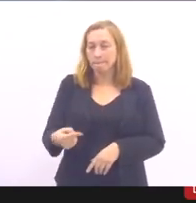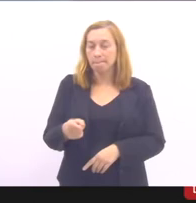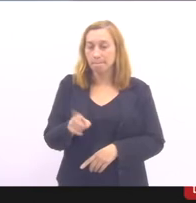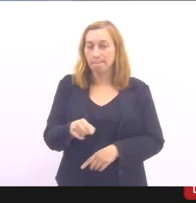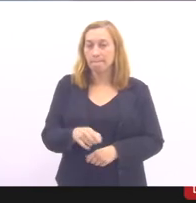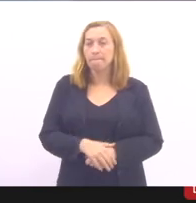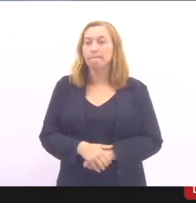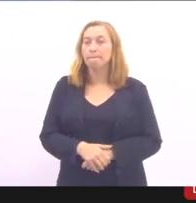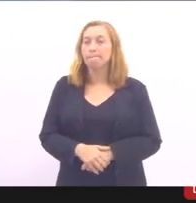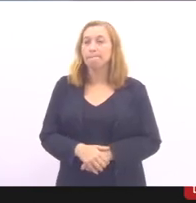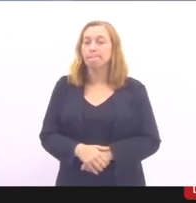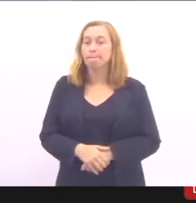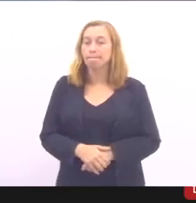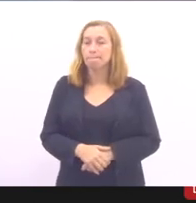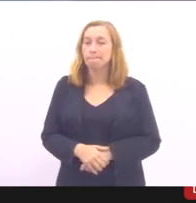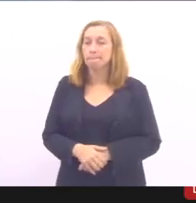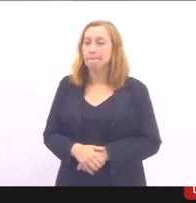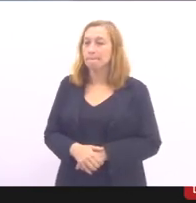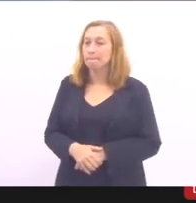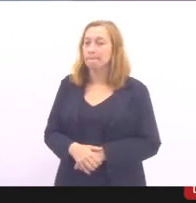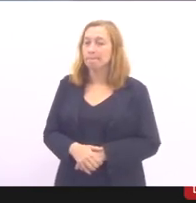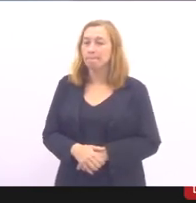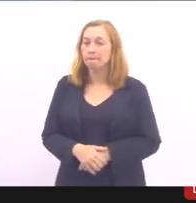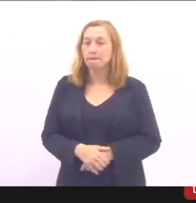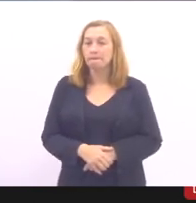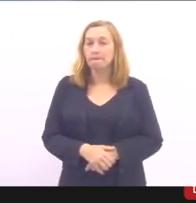relação às embalagens.